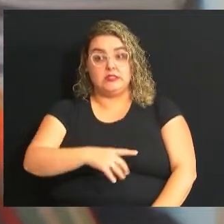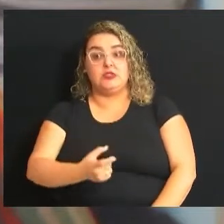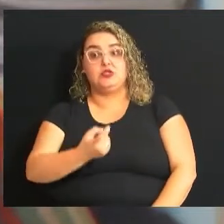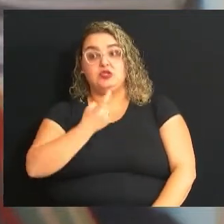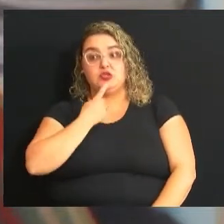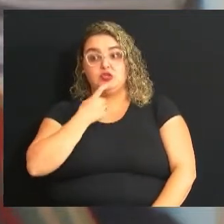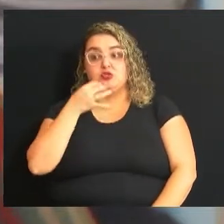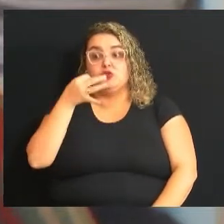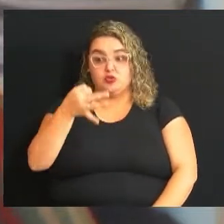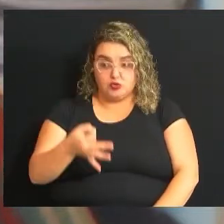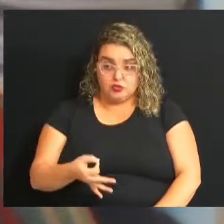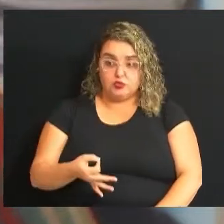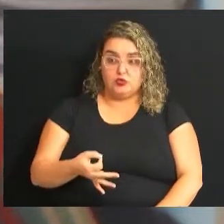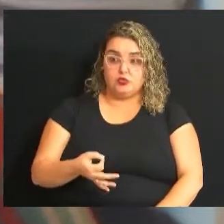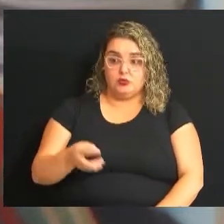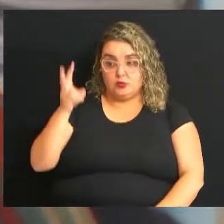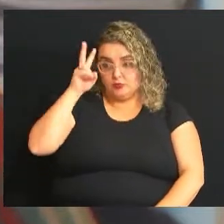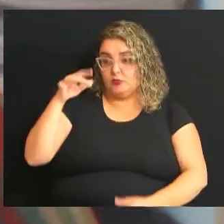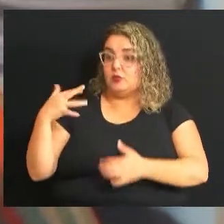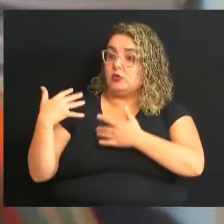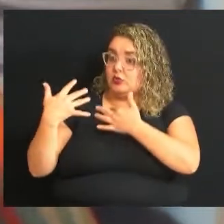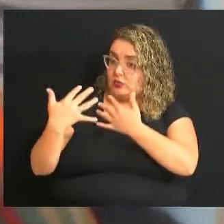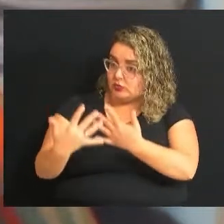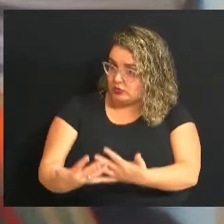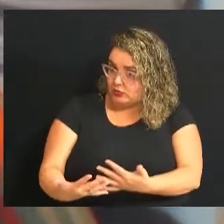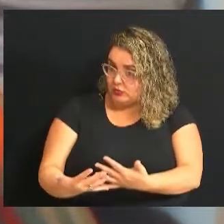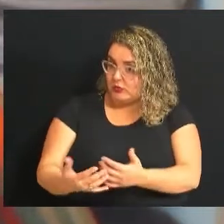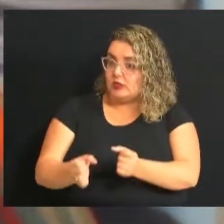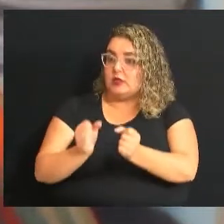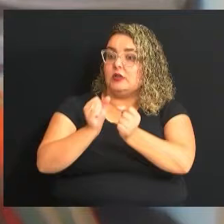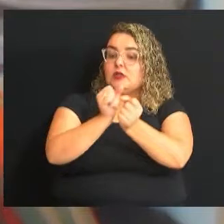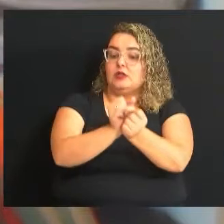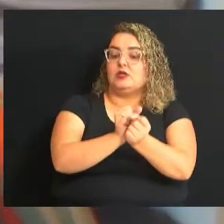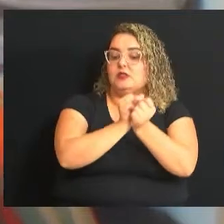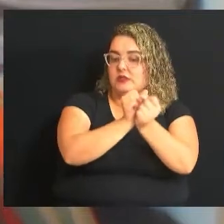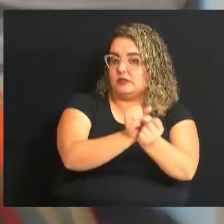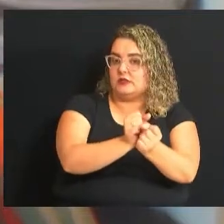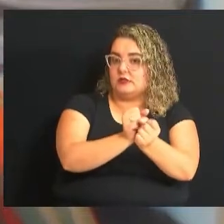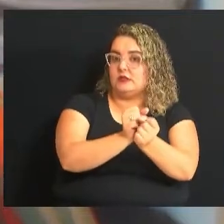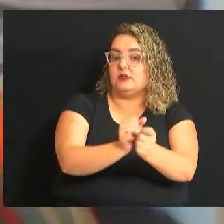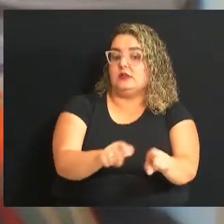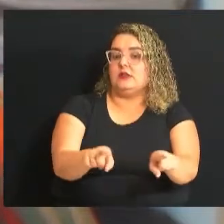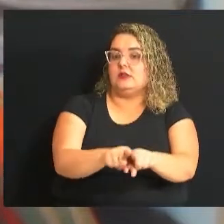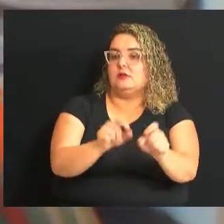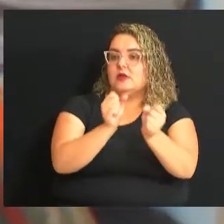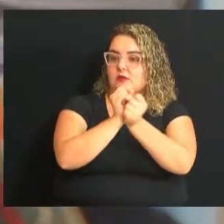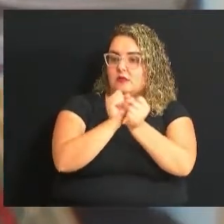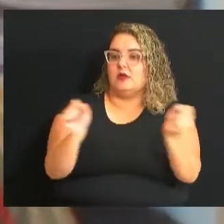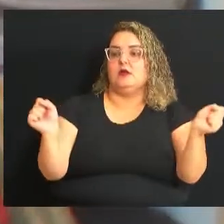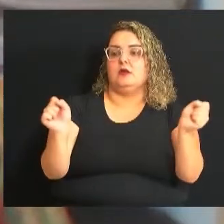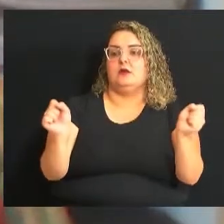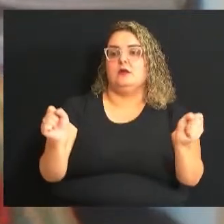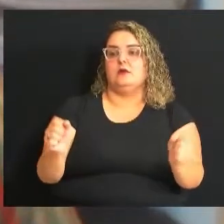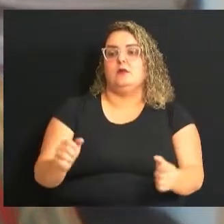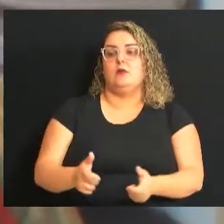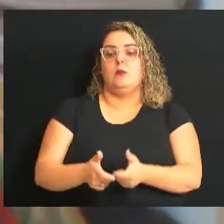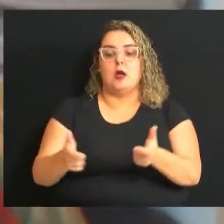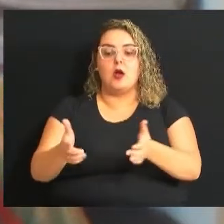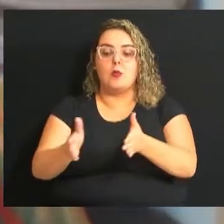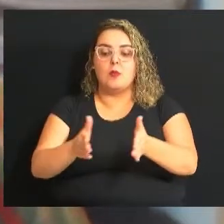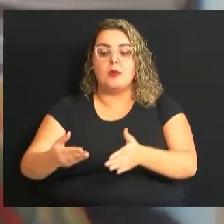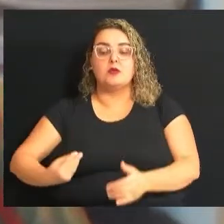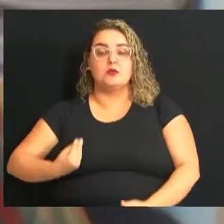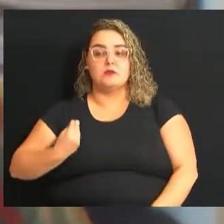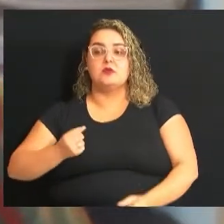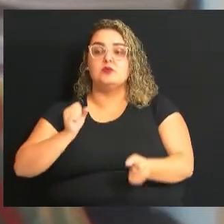justamente por essa trajetória entre a escravidão e a liberdade, né? Ele foi escravo a maior parte da sua vida, mas